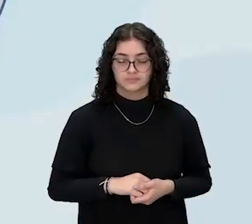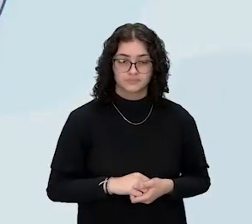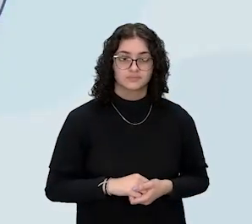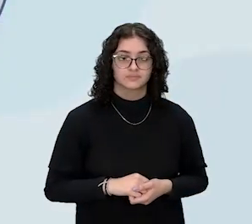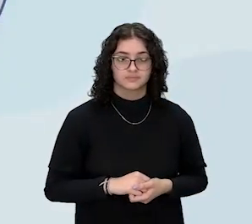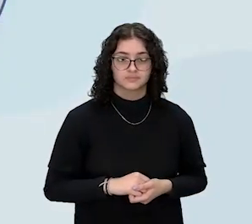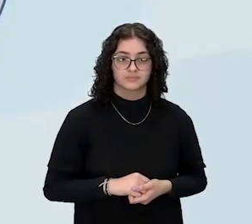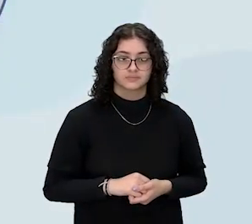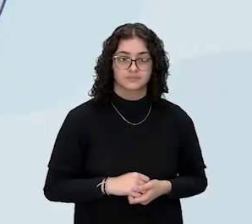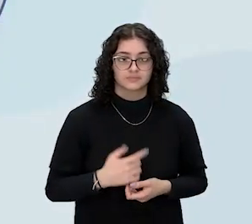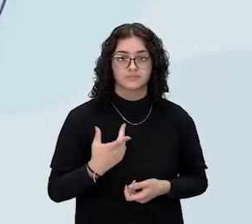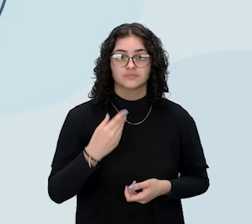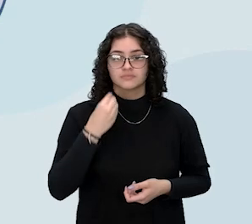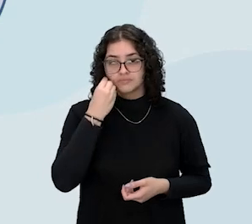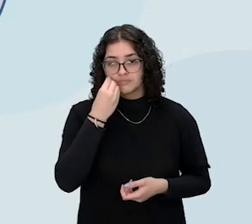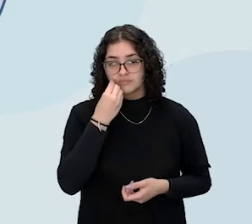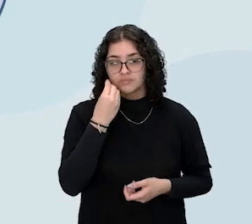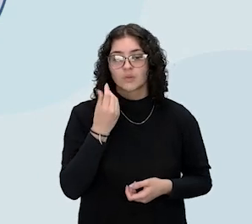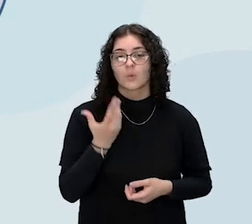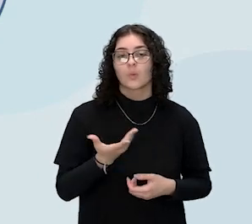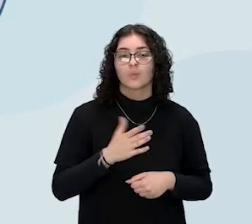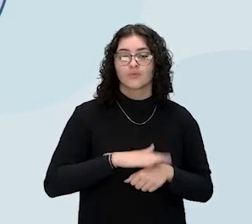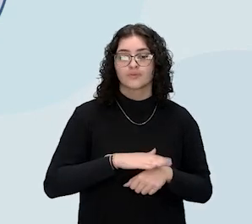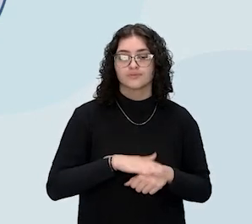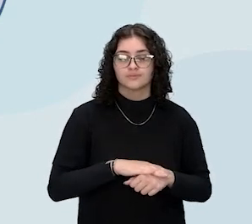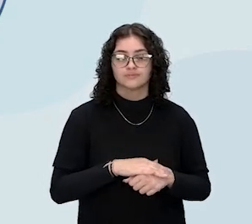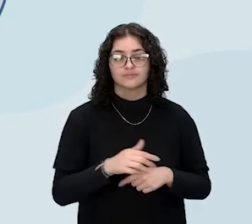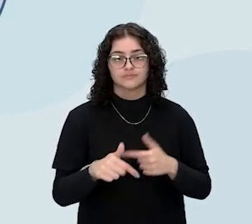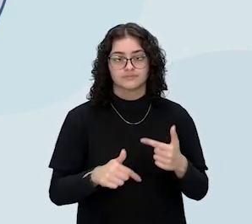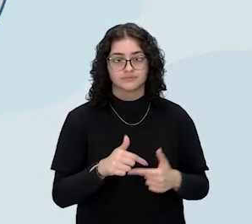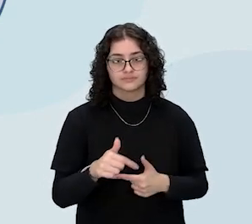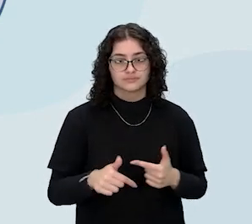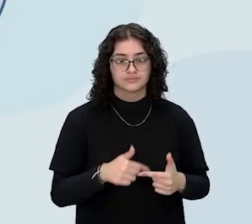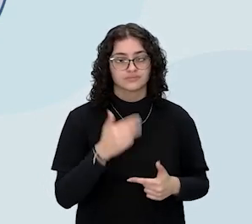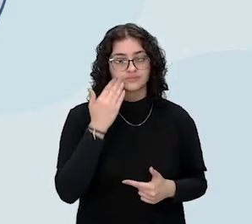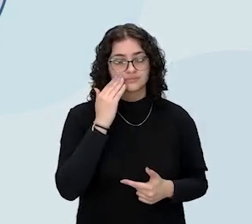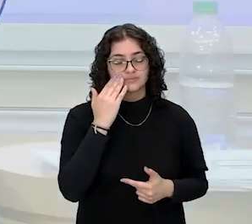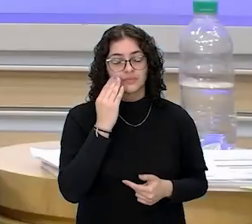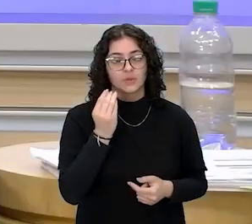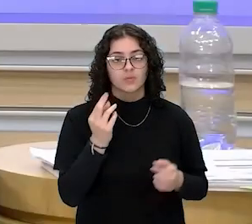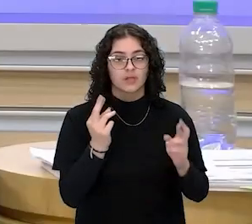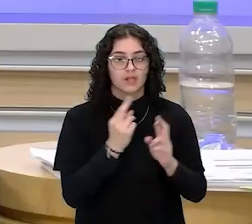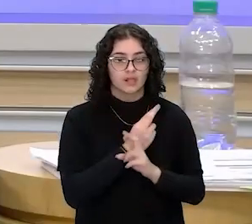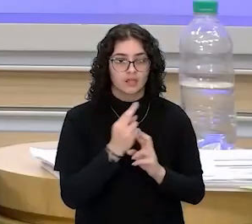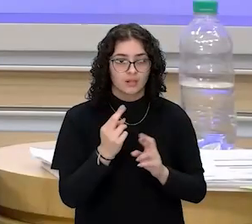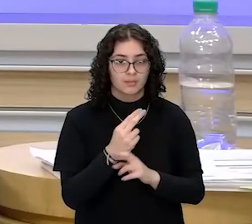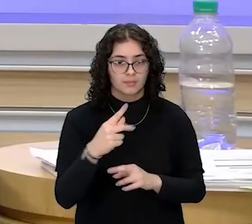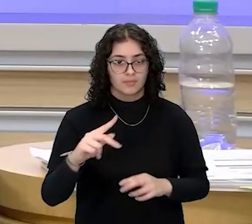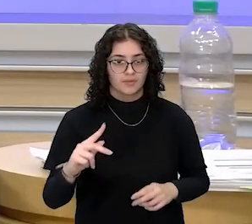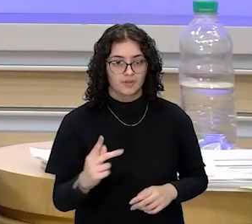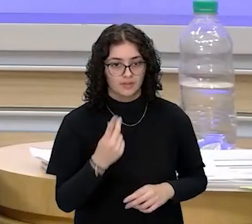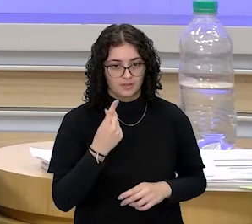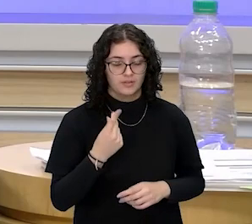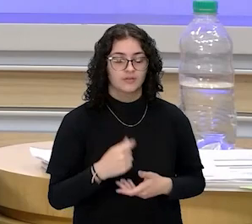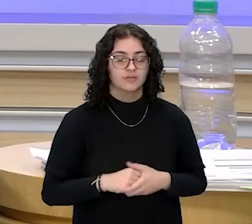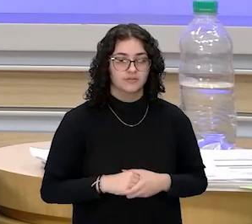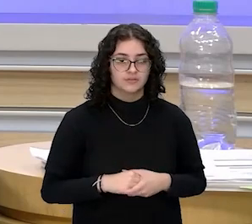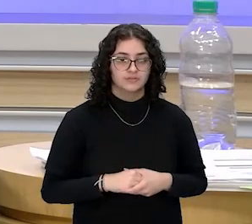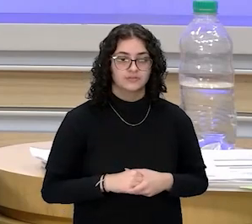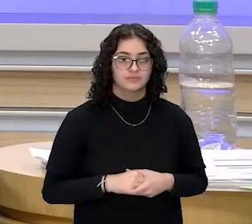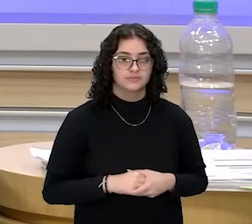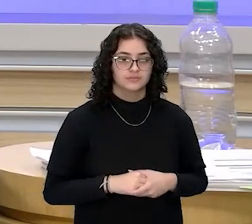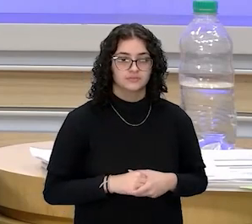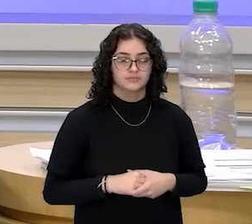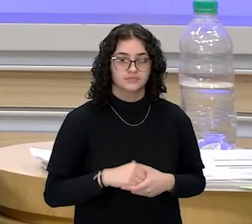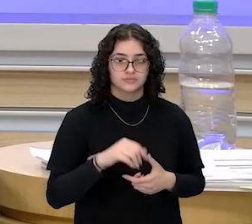para vocês simuladores, para a gente trabalhar, para a gente entender mais ou menos a relação de pH, tirar aí uma ideia do